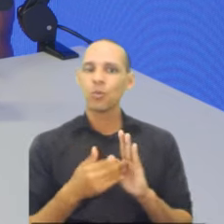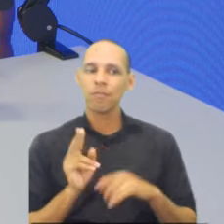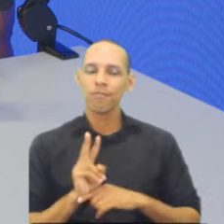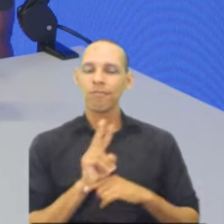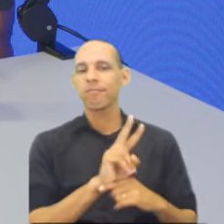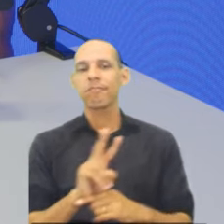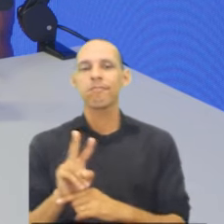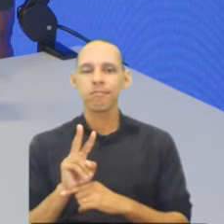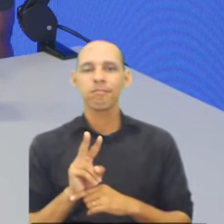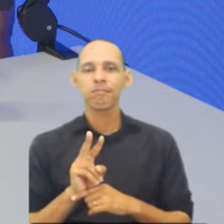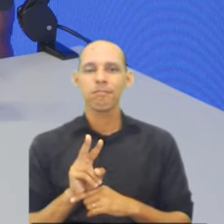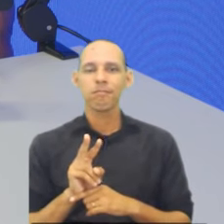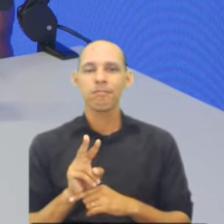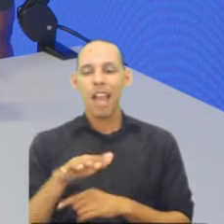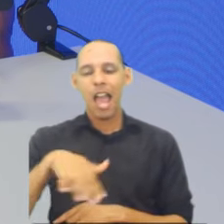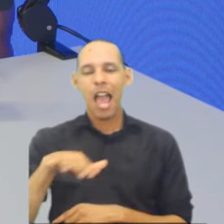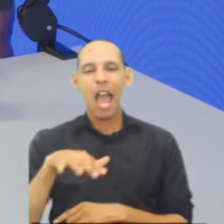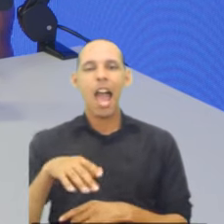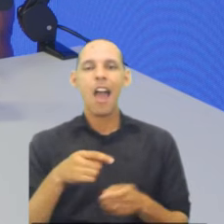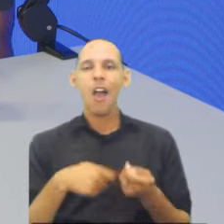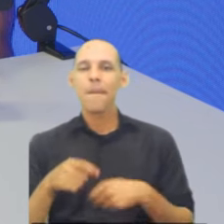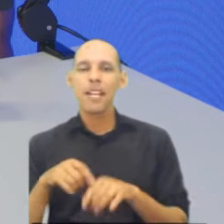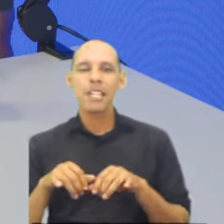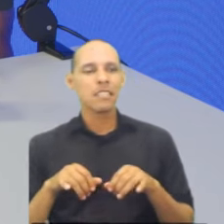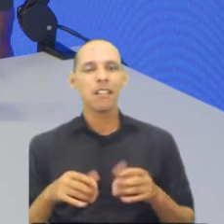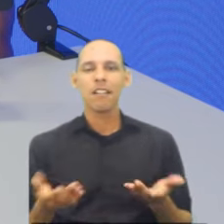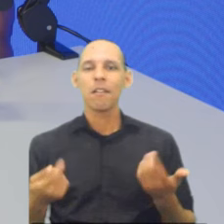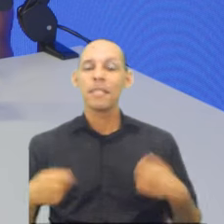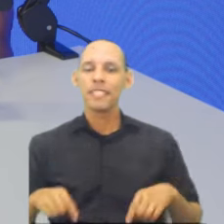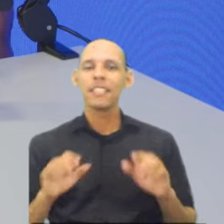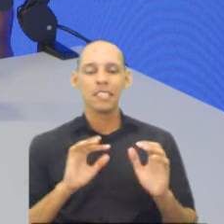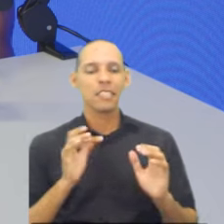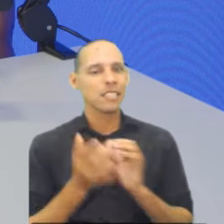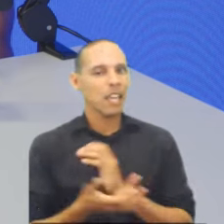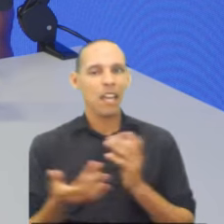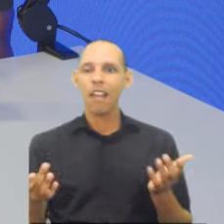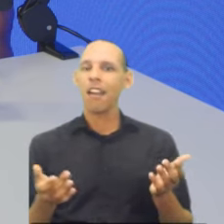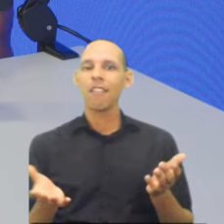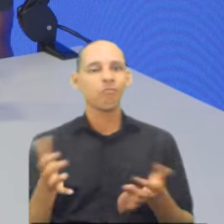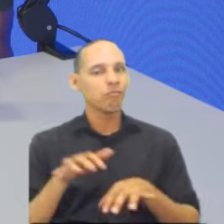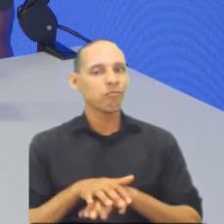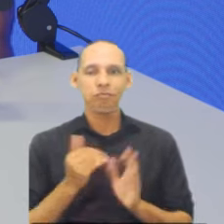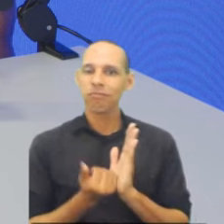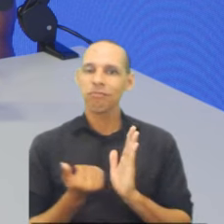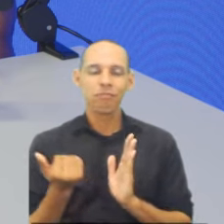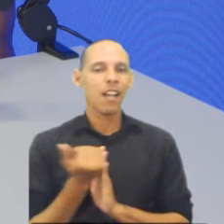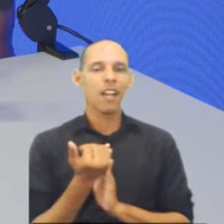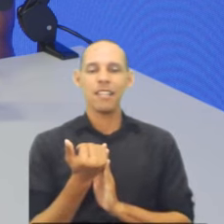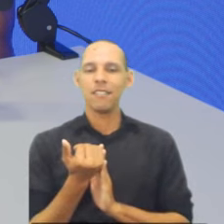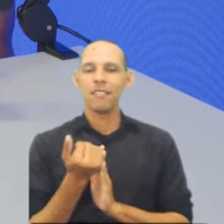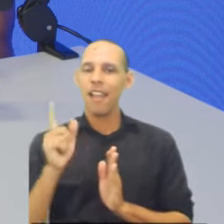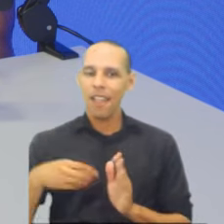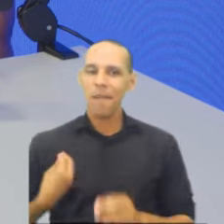como um todo sabe então o nosso comercial que que a gente faz na TV na rádio nas redes sociais precisa ser mais inclusivo é é